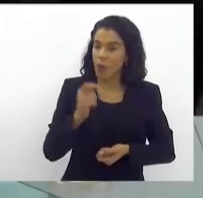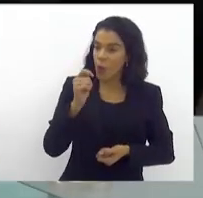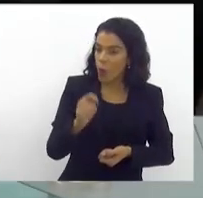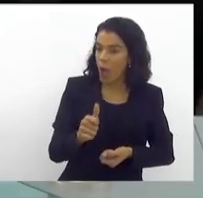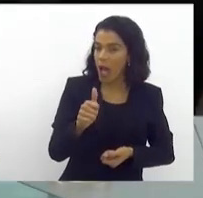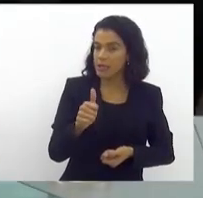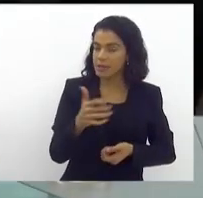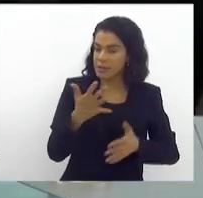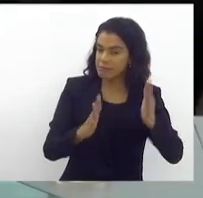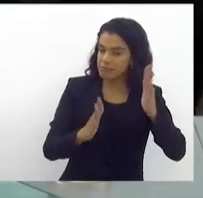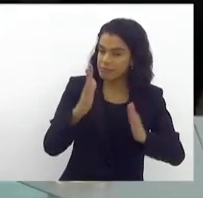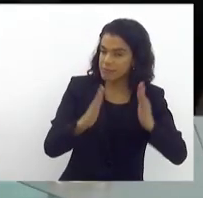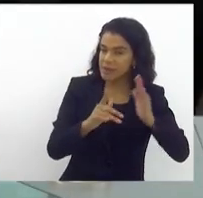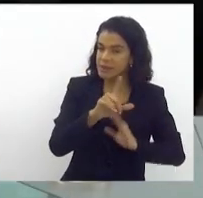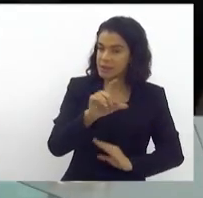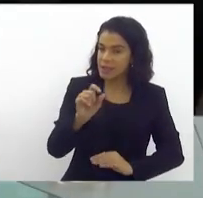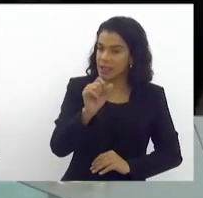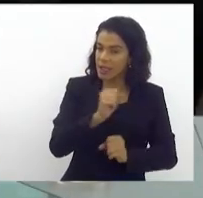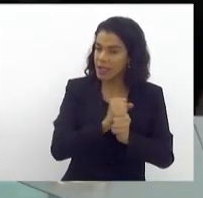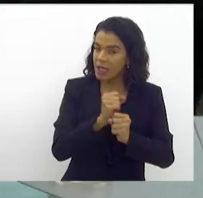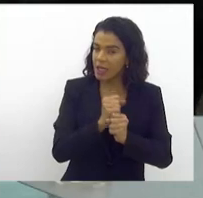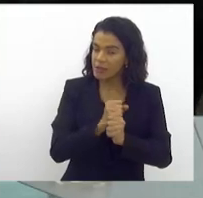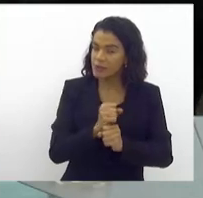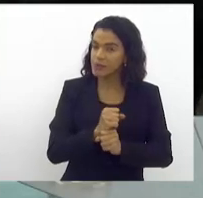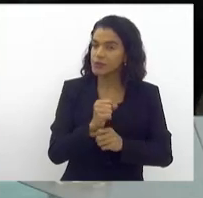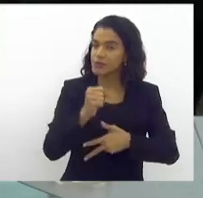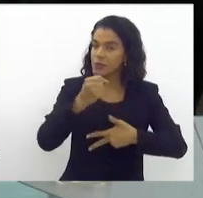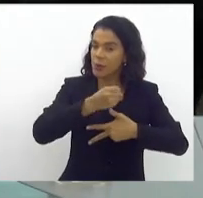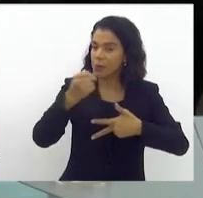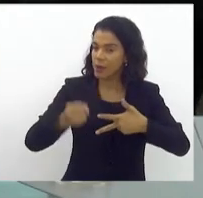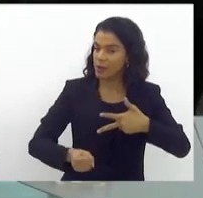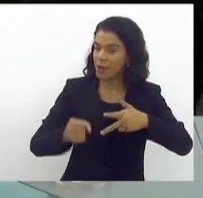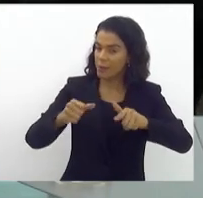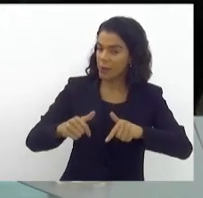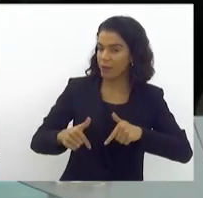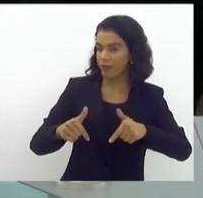100 anos que o poder público faz isso, né, senhor?